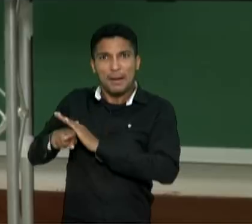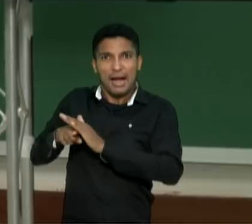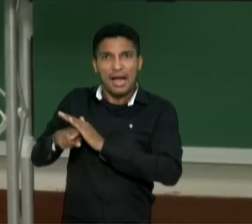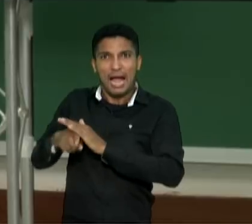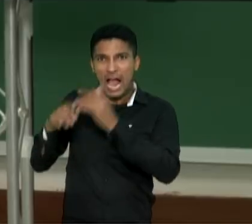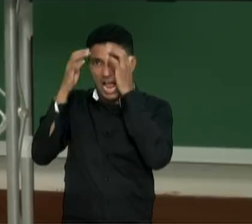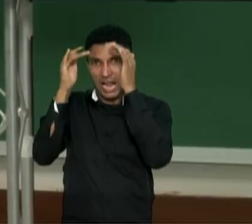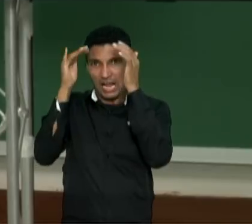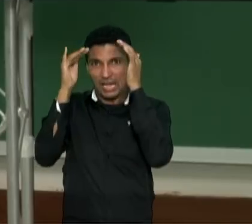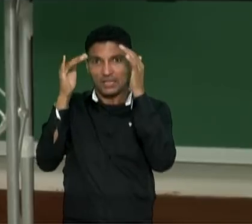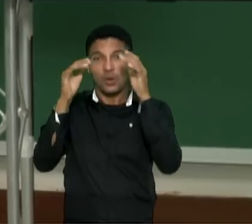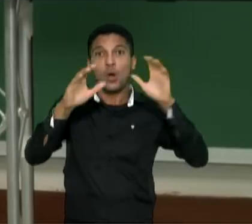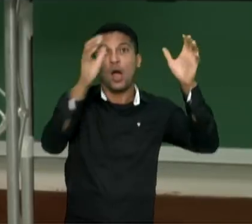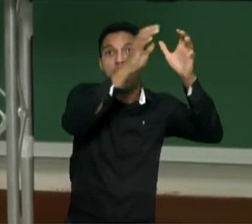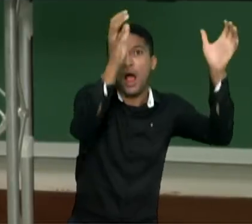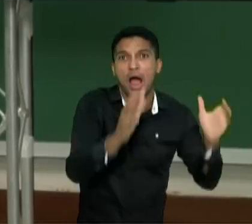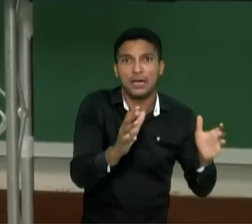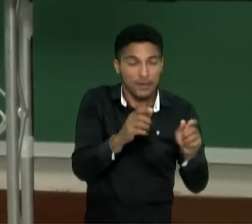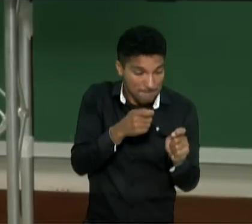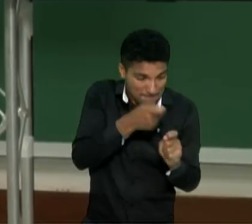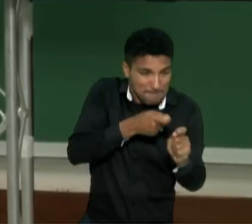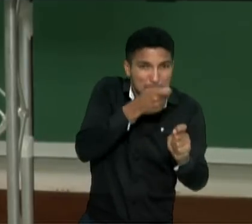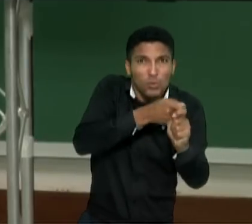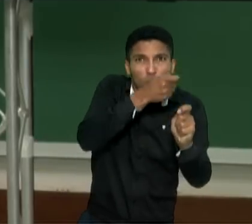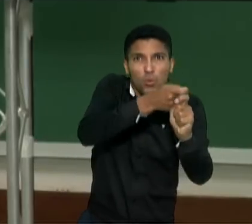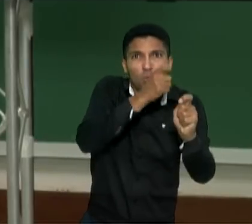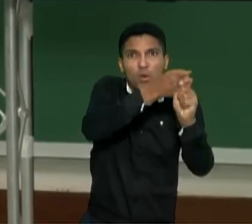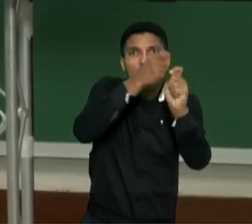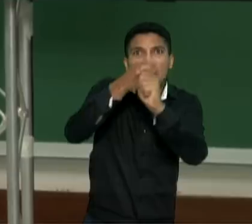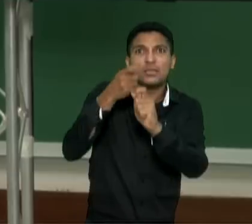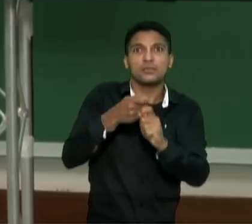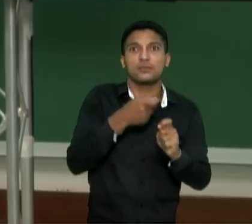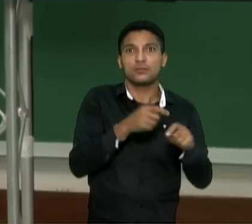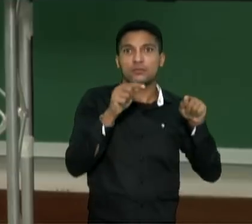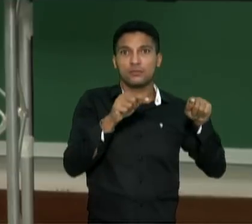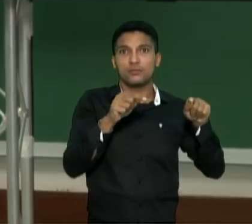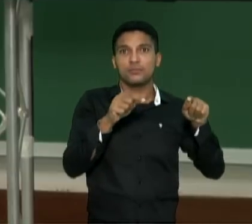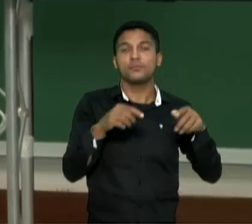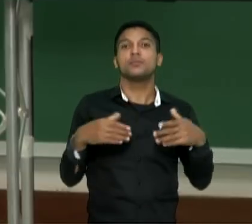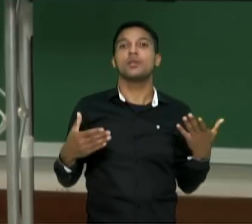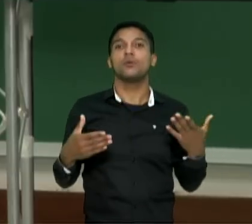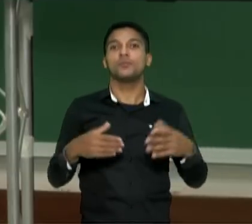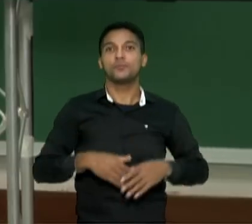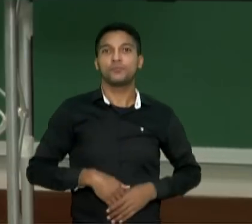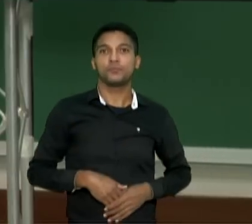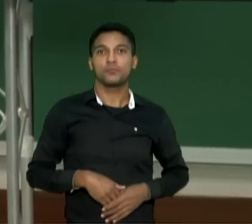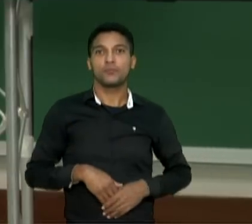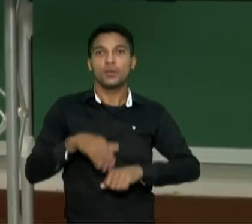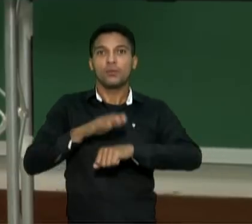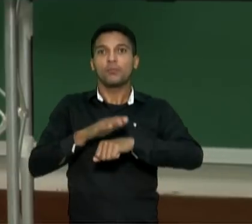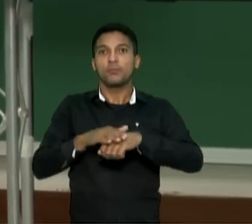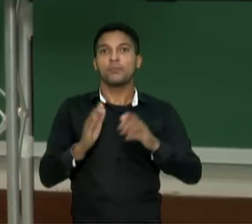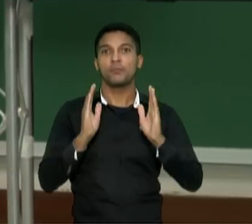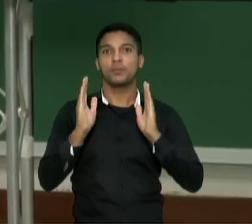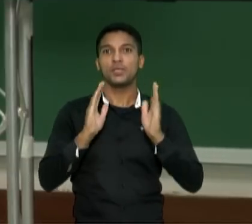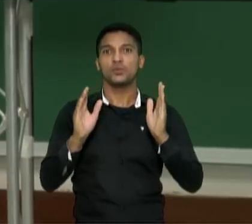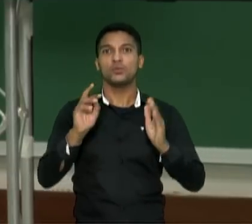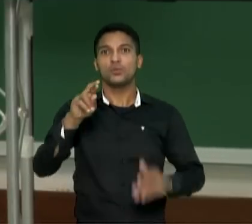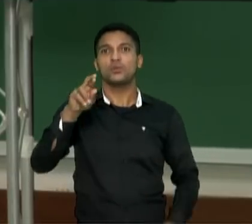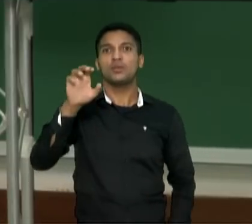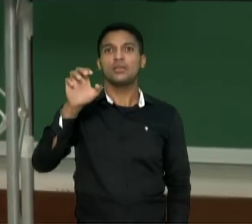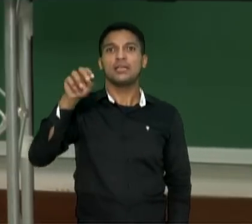no Renascimento, eles estavam ali numa busca muito grande por conhecer o